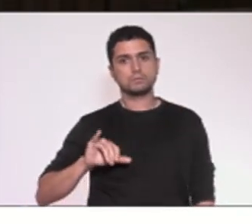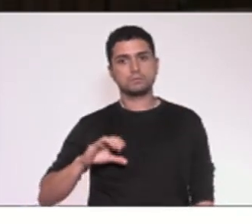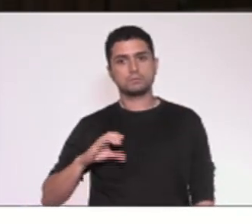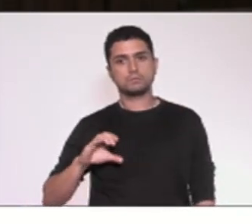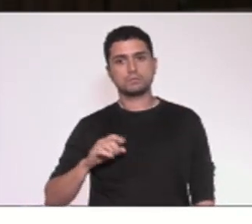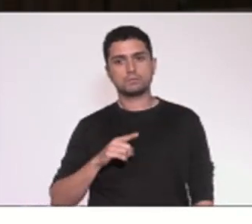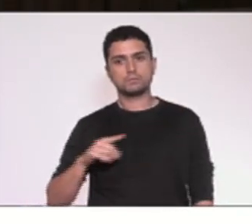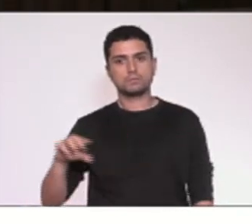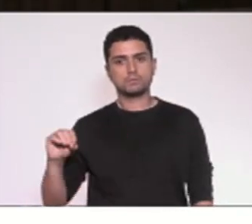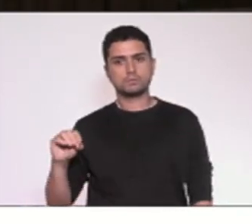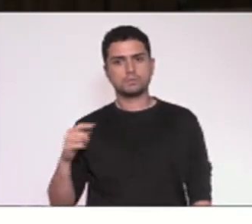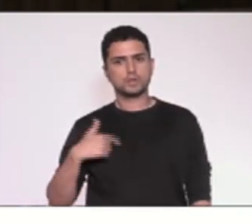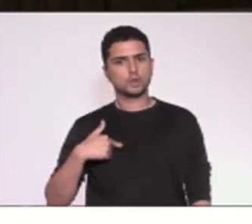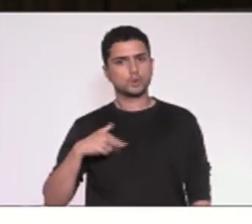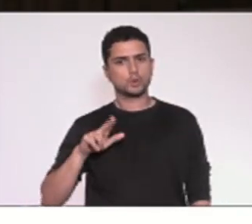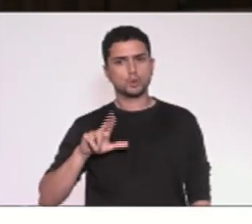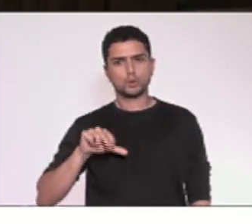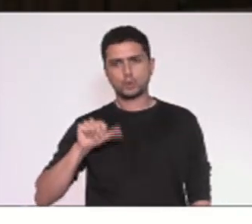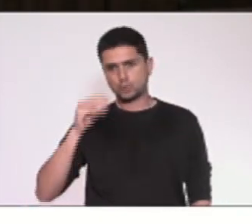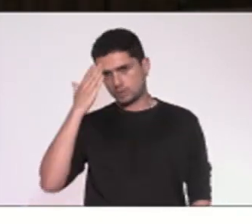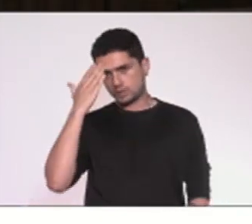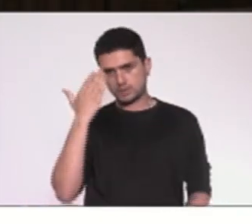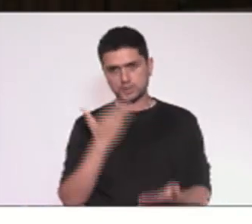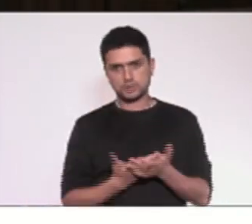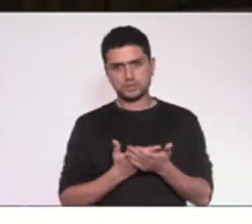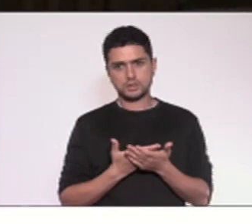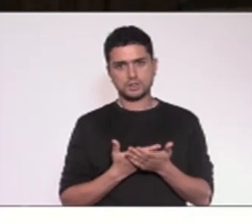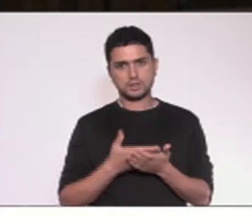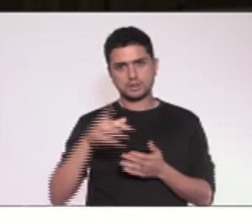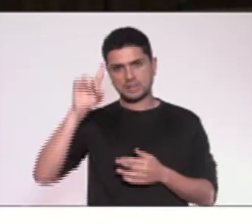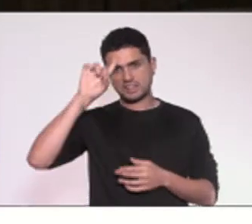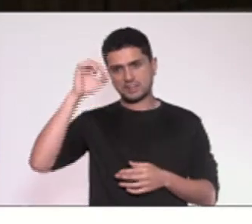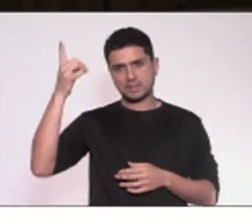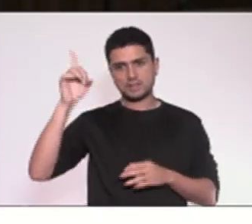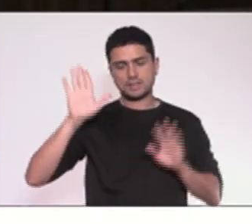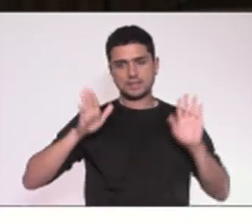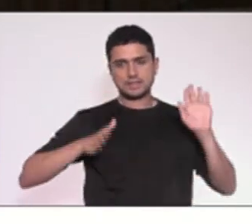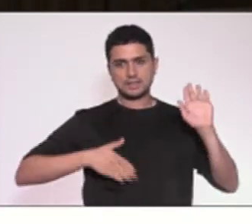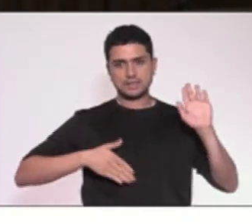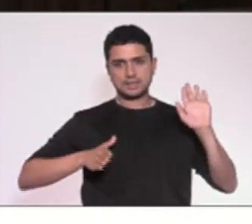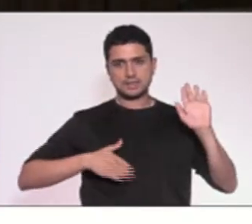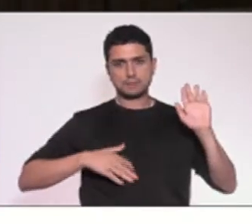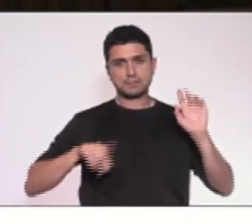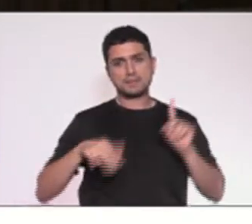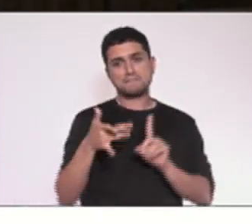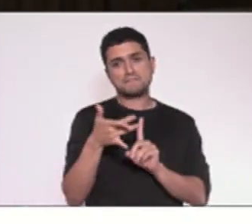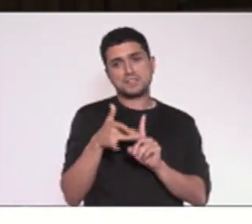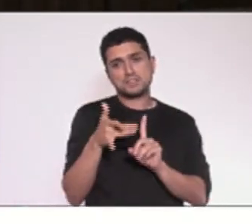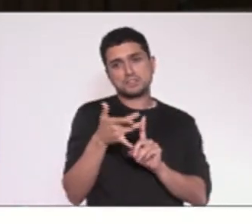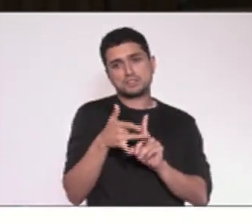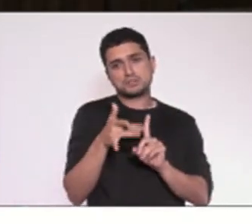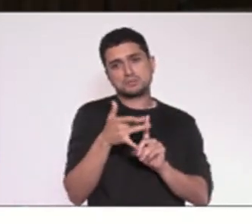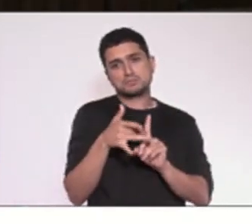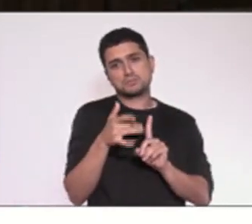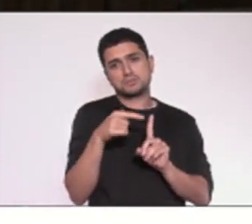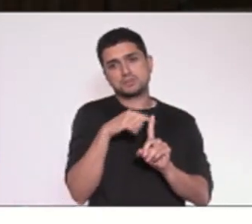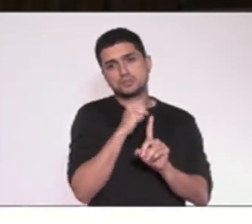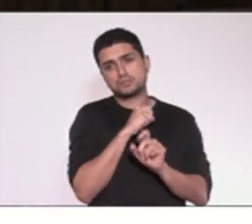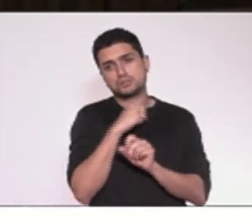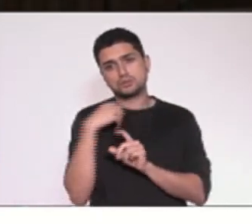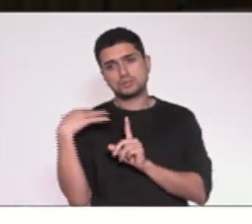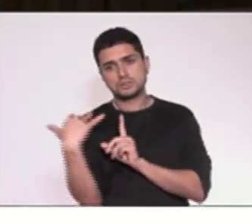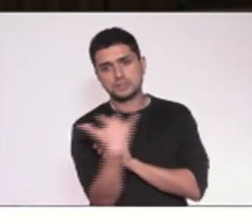Jamais acreditei na ideia de que o criminoso é vítima da sociedade ou de qualquer tipo